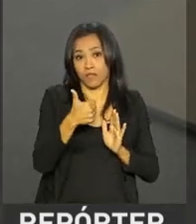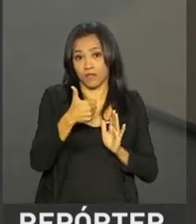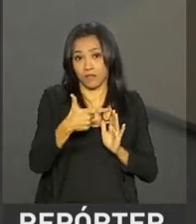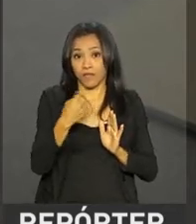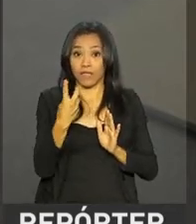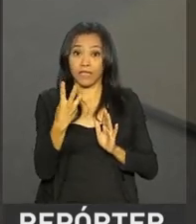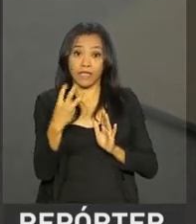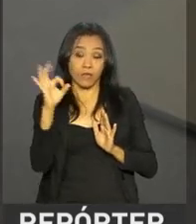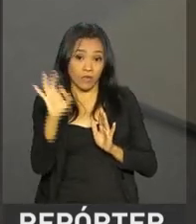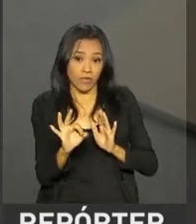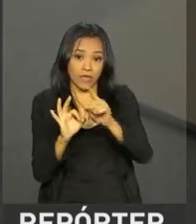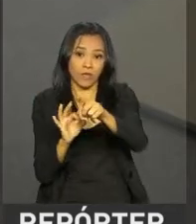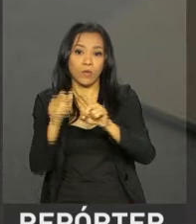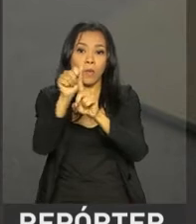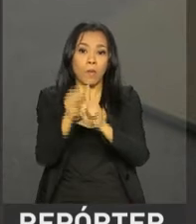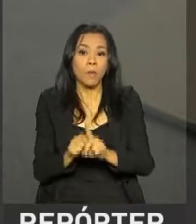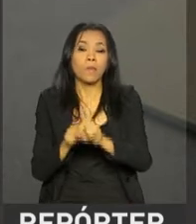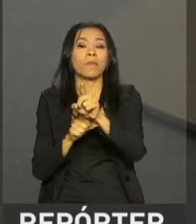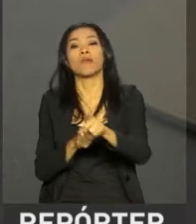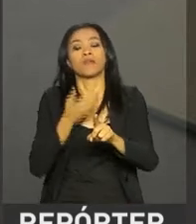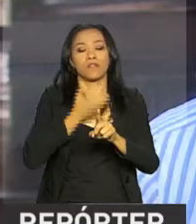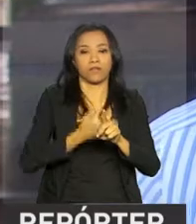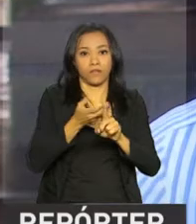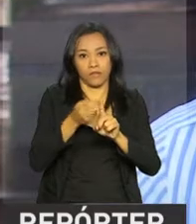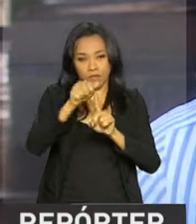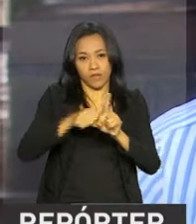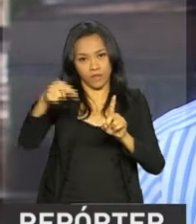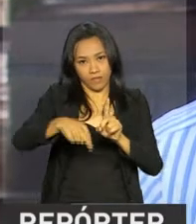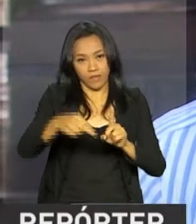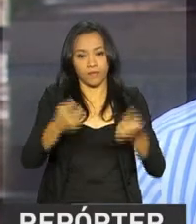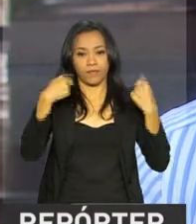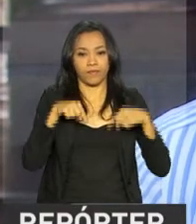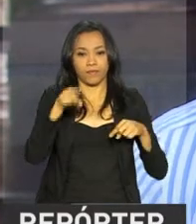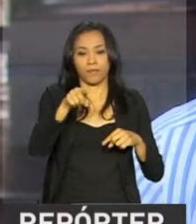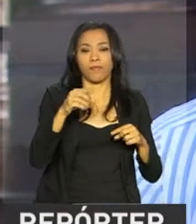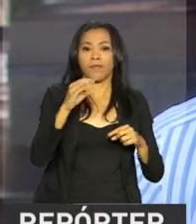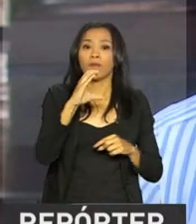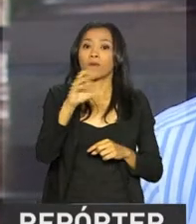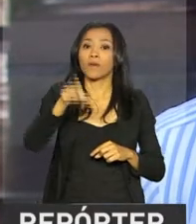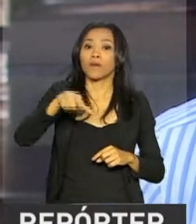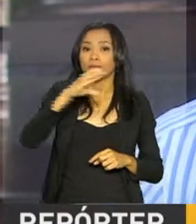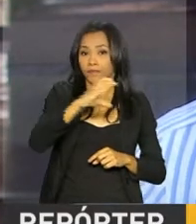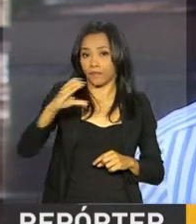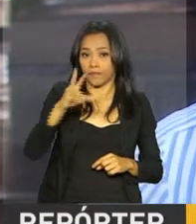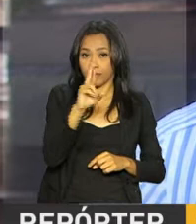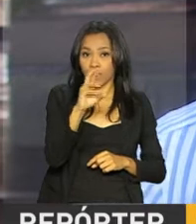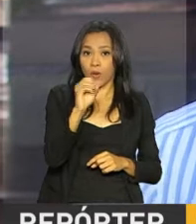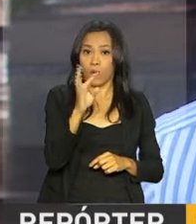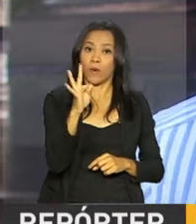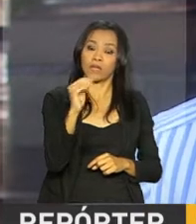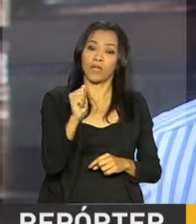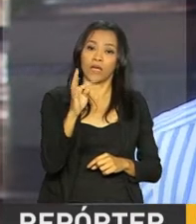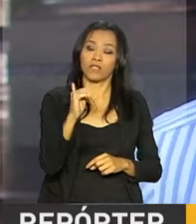218,3% em novembro, último dado disponível. O crédito rotativo ele deve ser utilizado sempre em uma situação